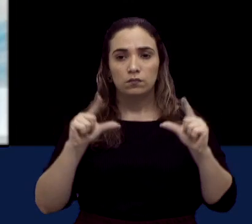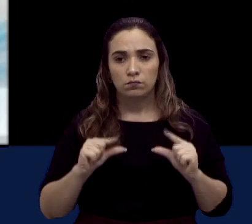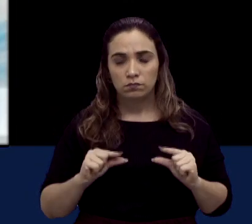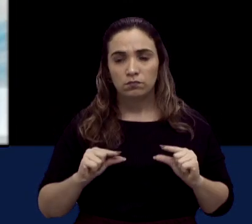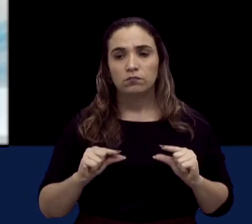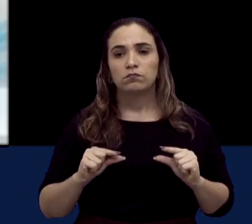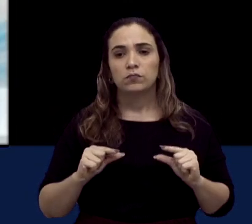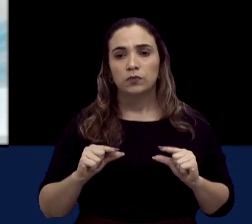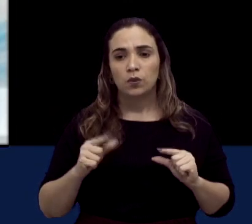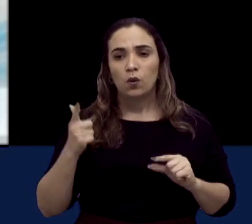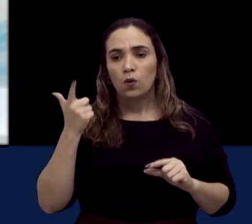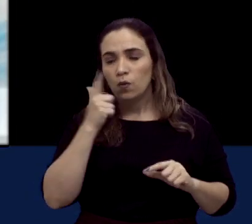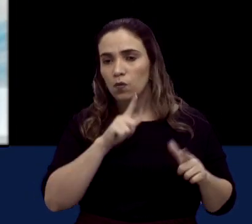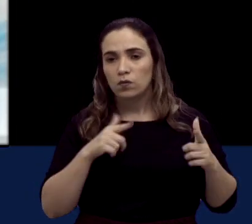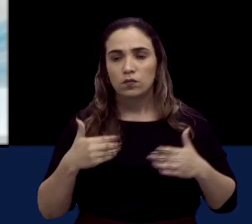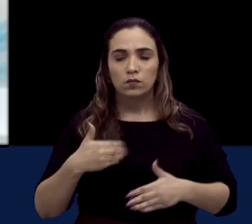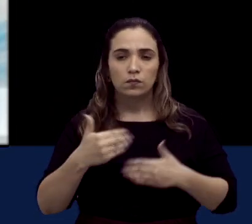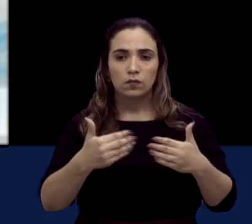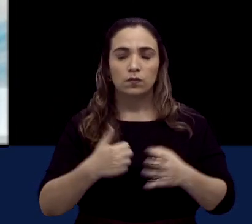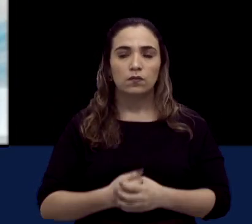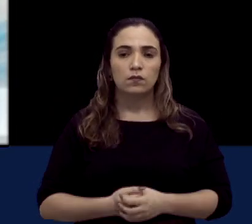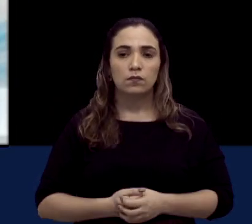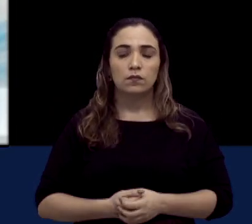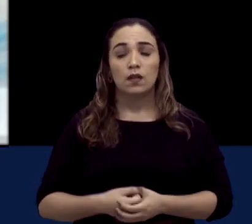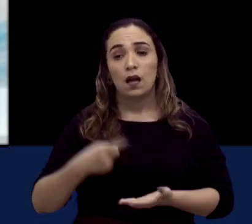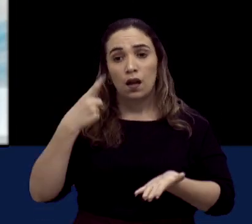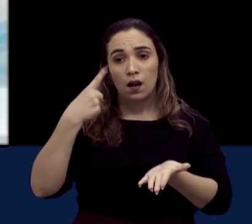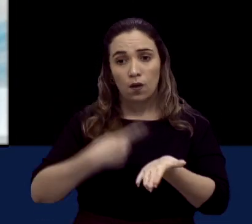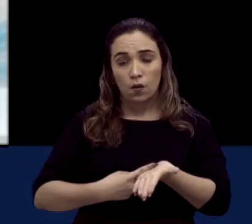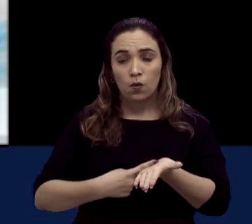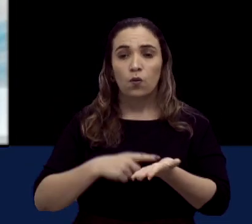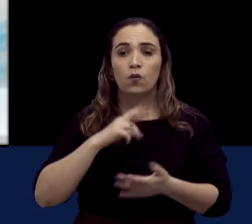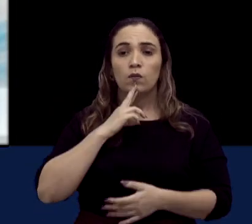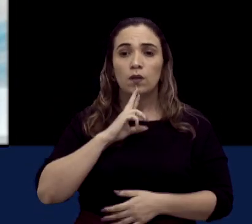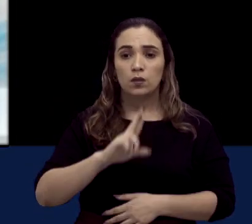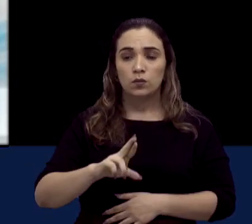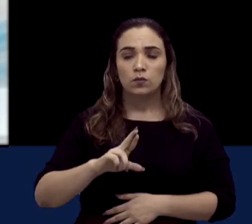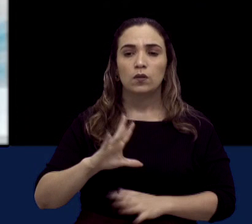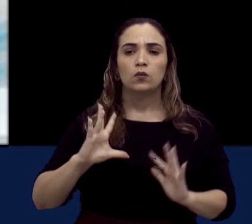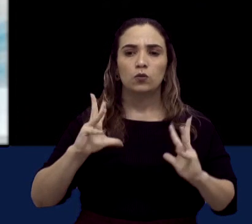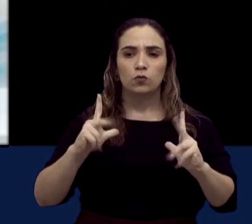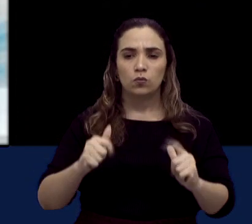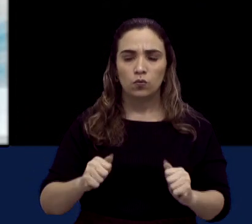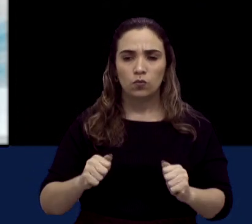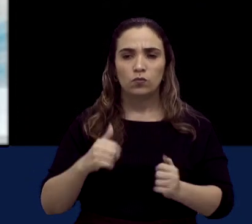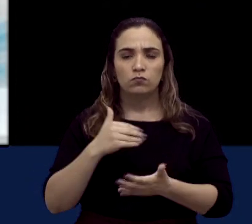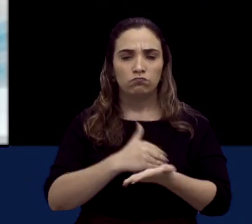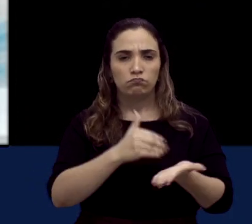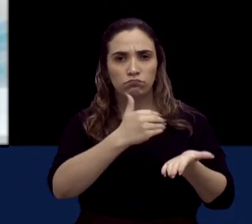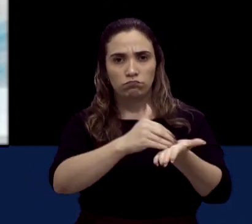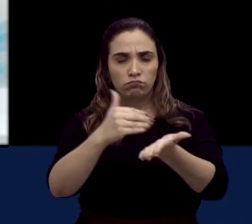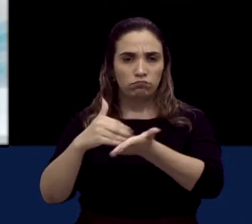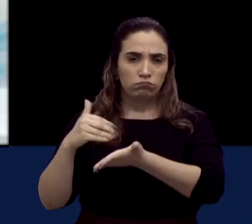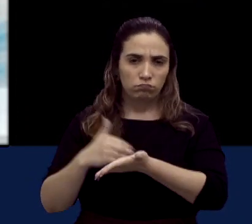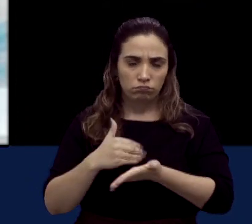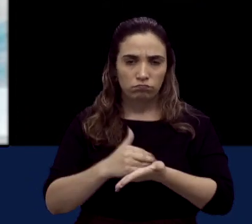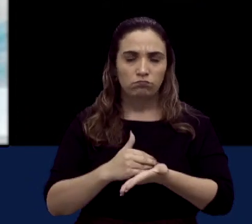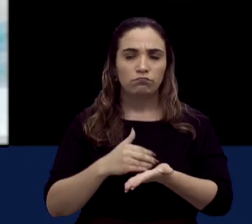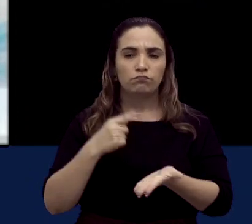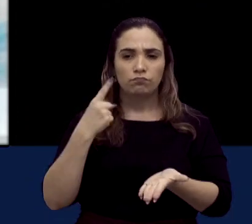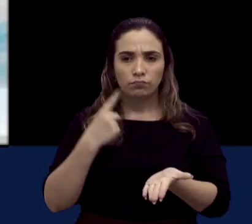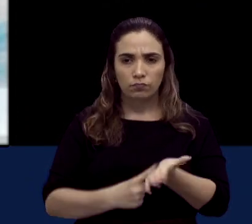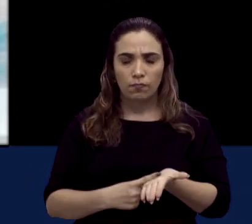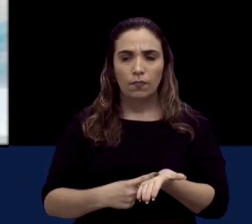entrar nesse processo. Então, o acordo de resultado foi firmado por todas essas secretarias, né,